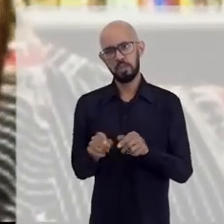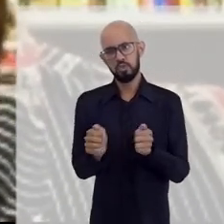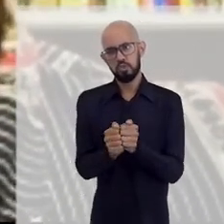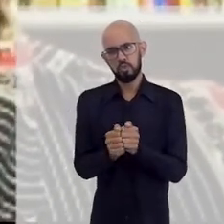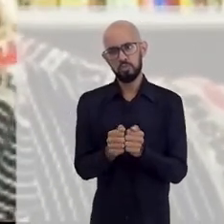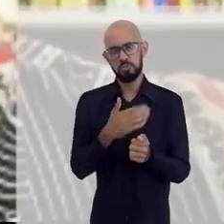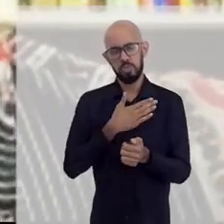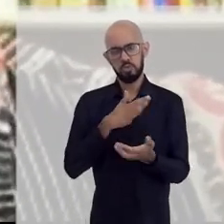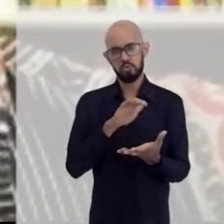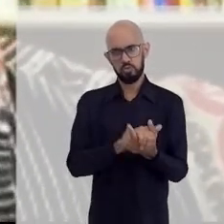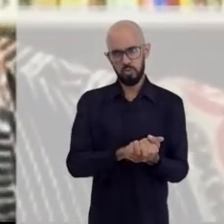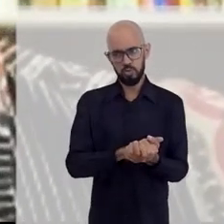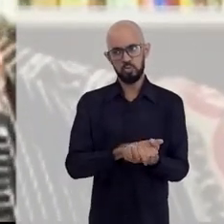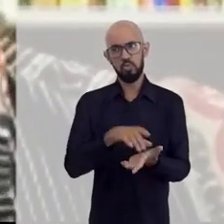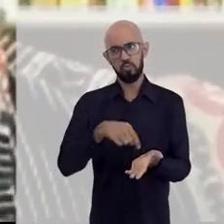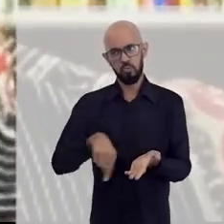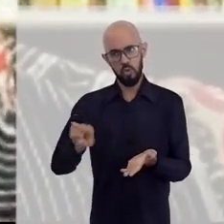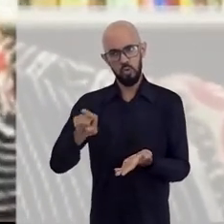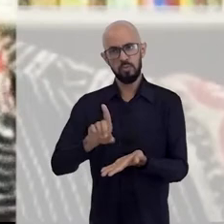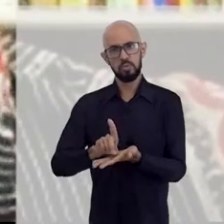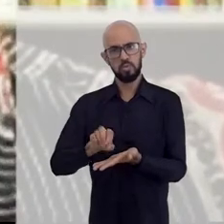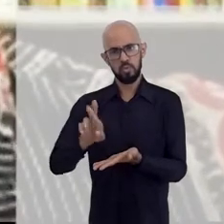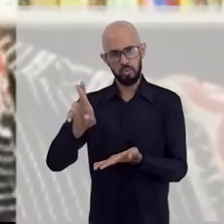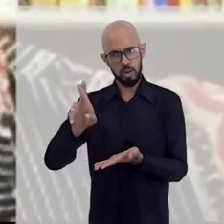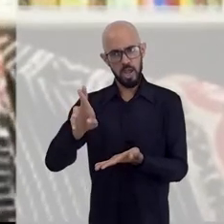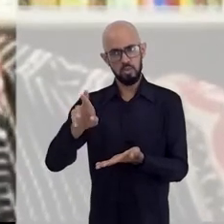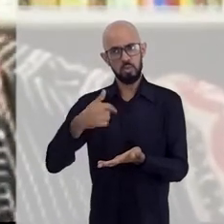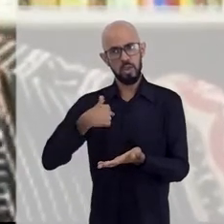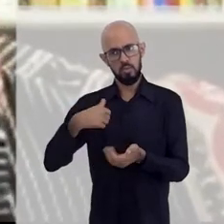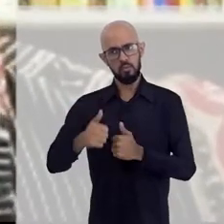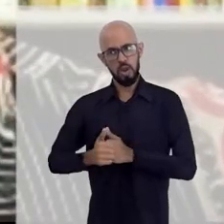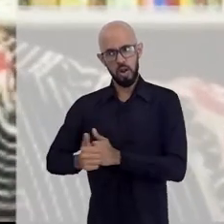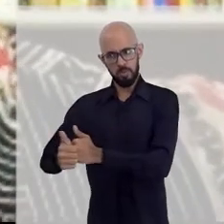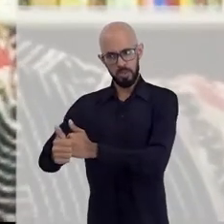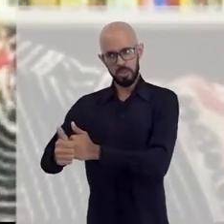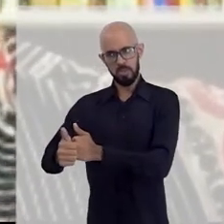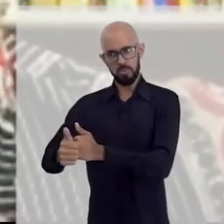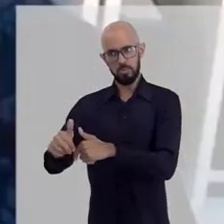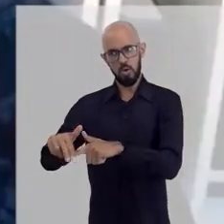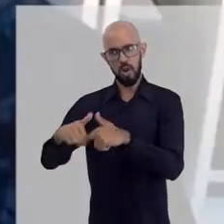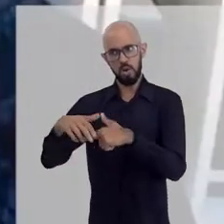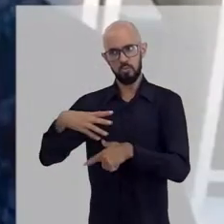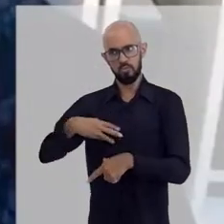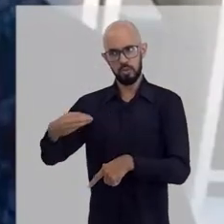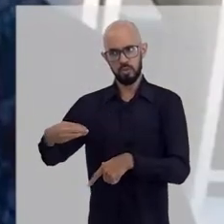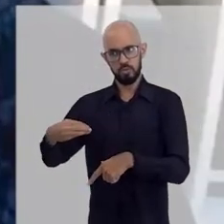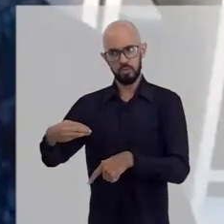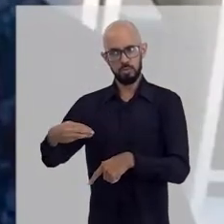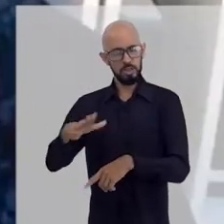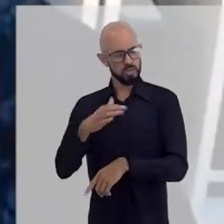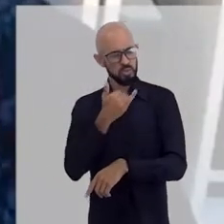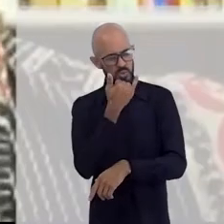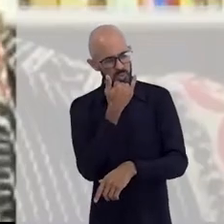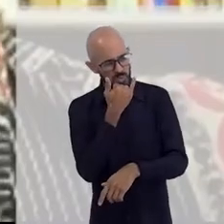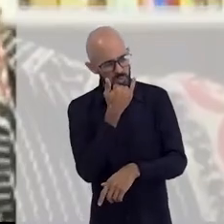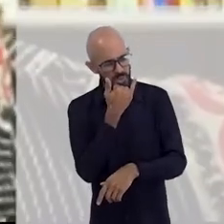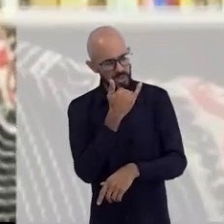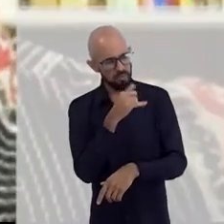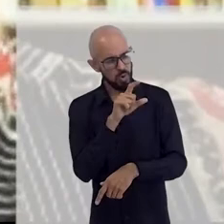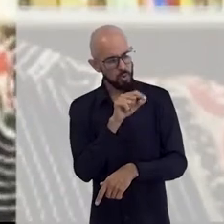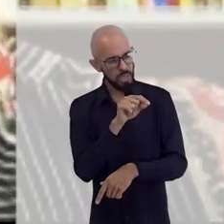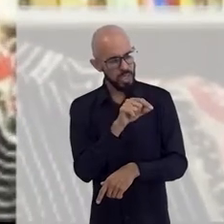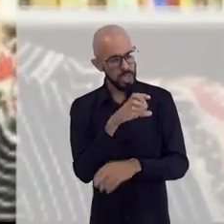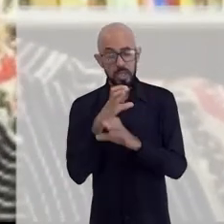meu esposo, que tava, foi fazer o doutorado, eu fui acompanhando, nós tínhamos uma filha pequena na época. Perdão, o doutorado dele em quê? Ele